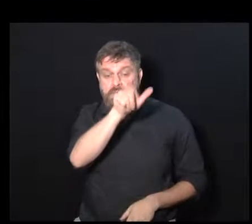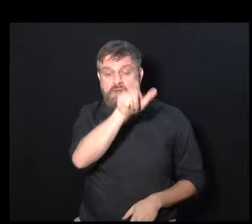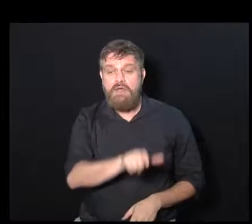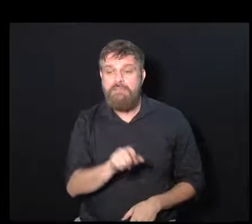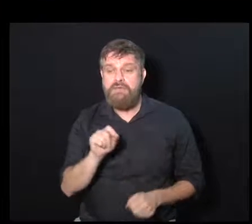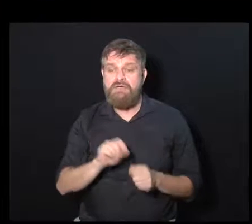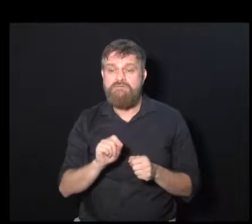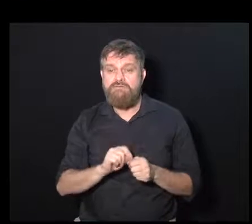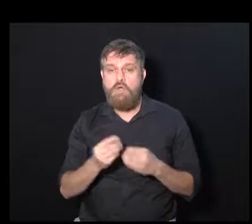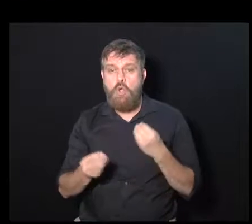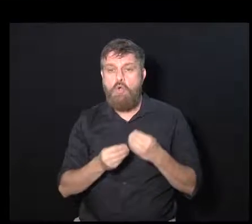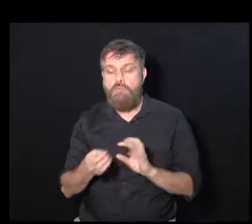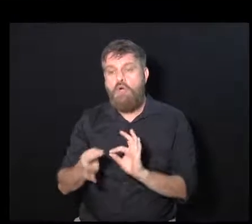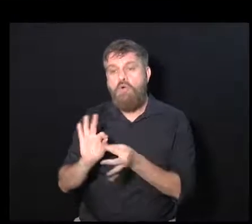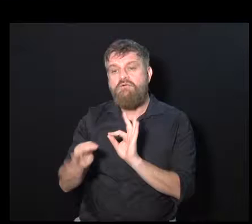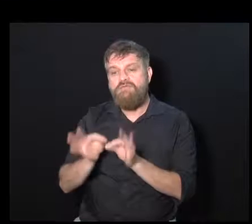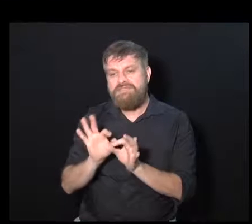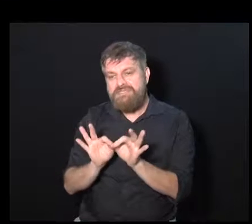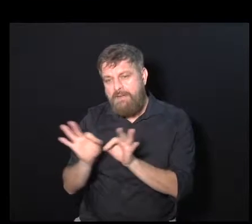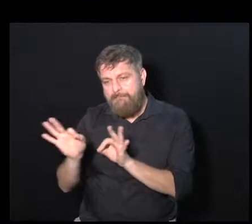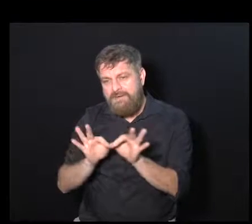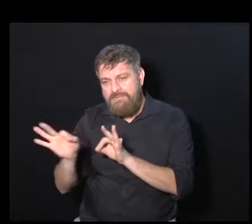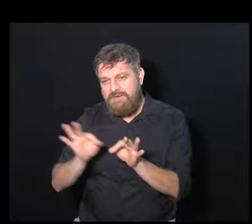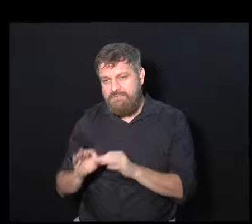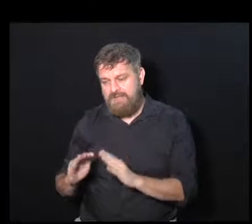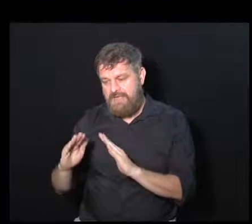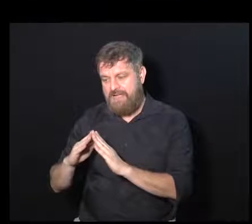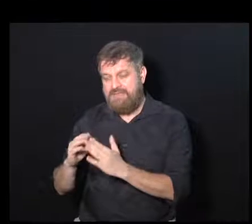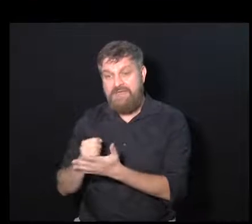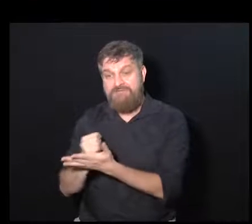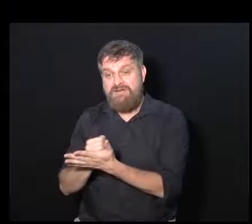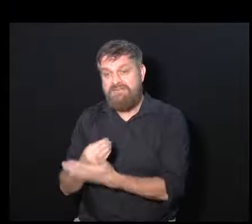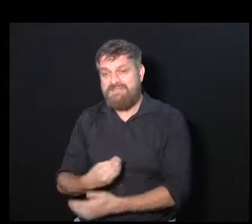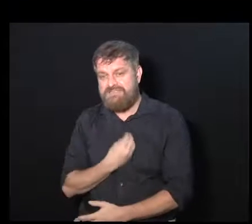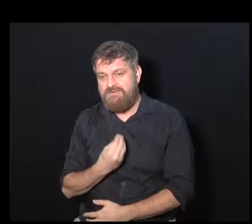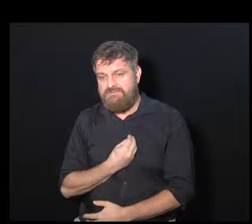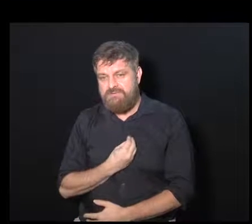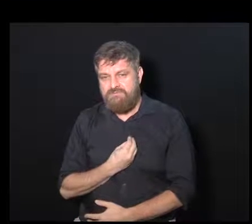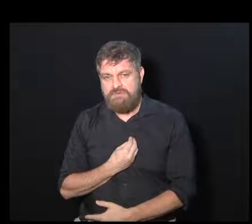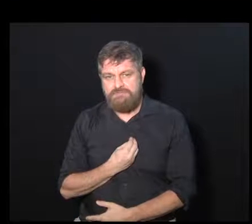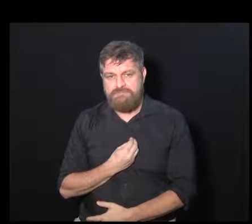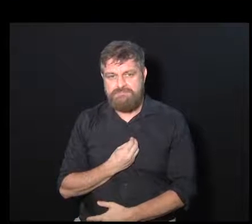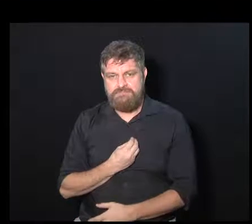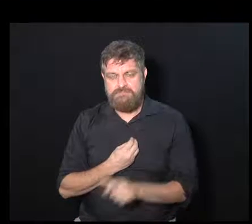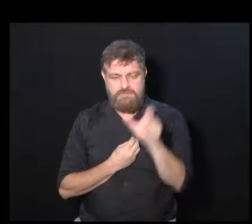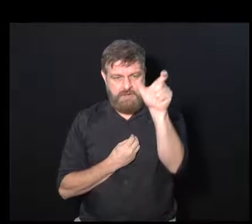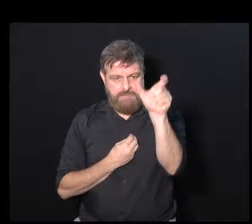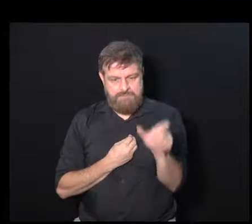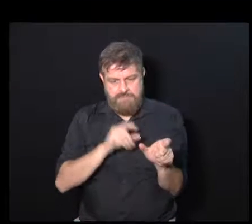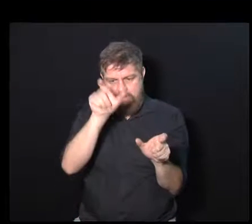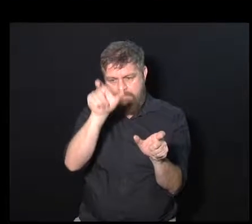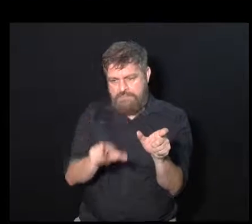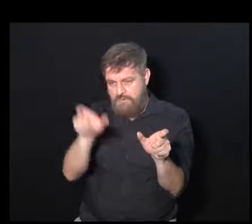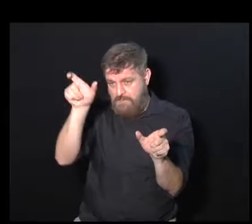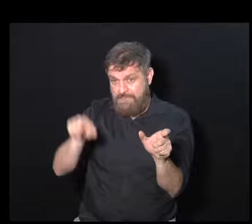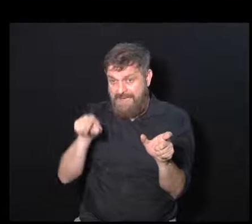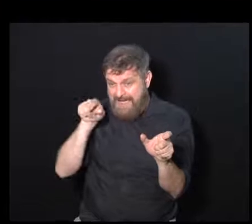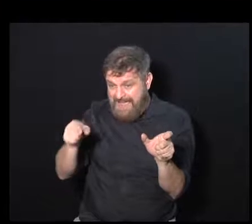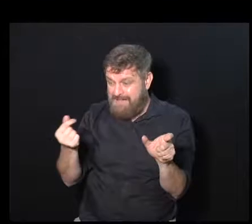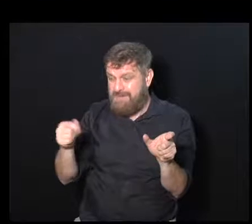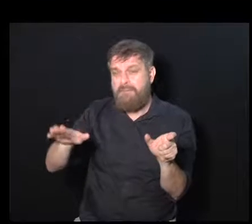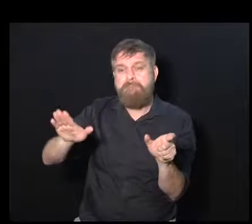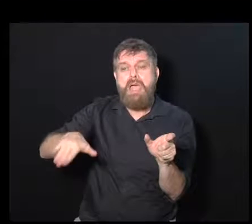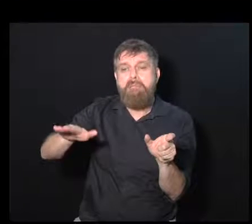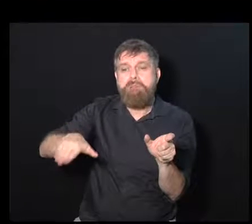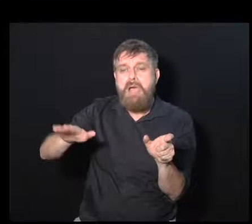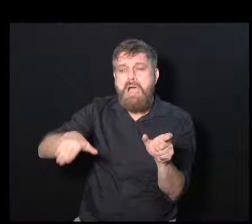feito através de oficinas, que é feito na farmácia viva. Então, o custo diminui muito quando faz dessa forma,